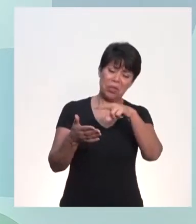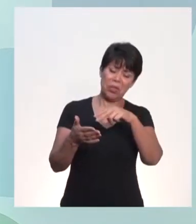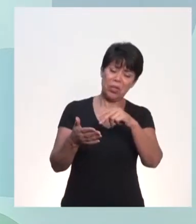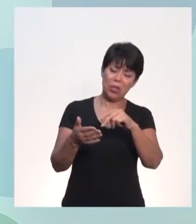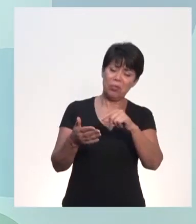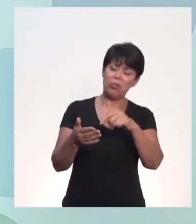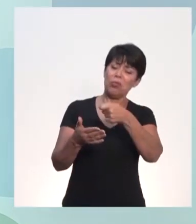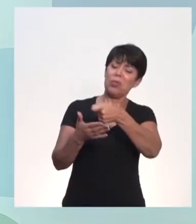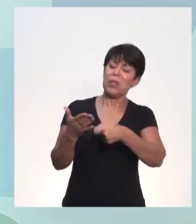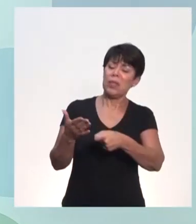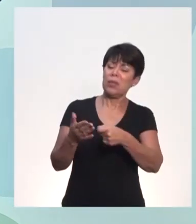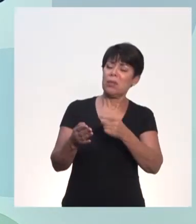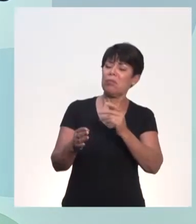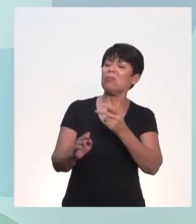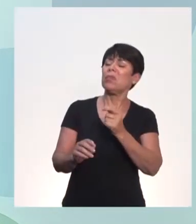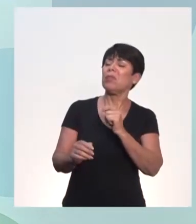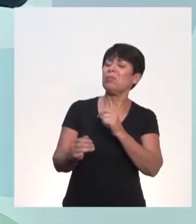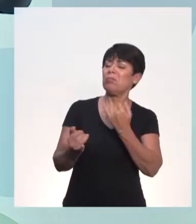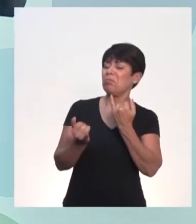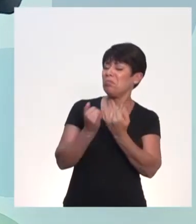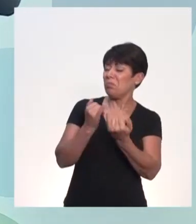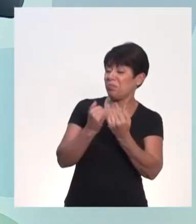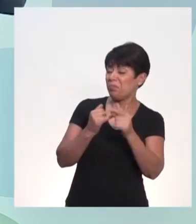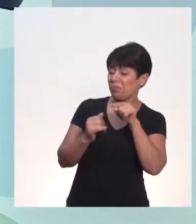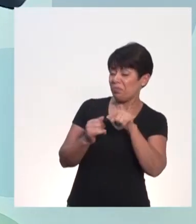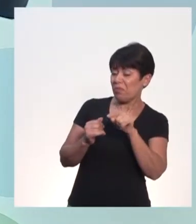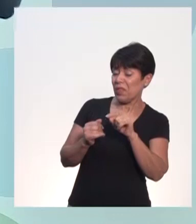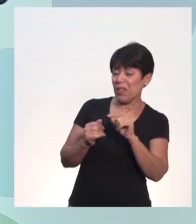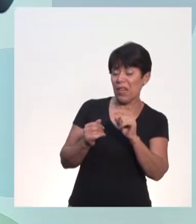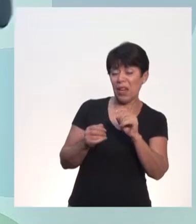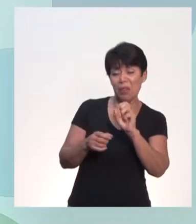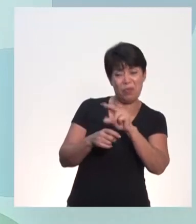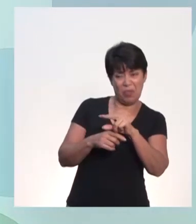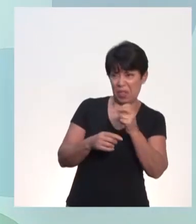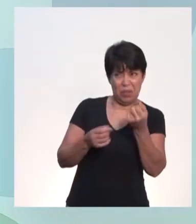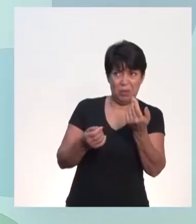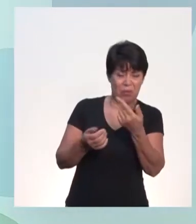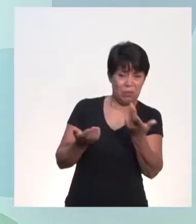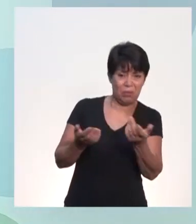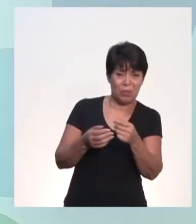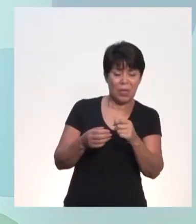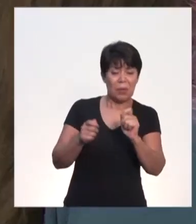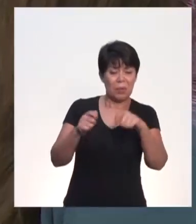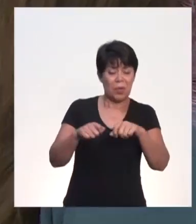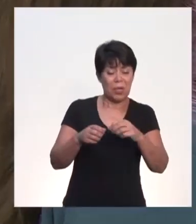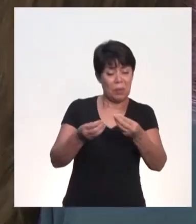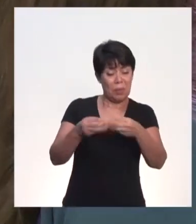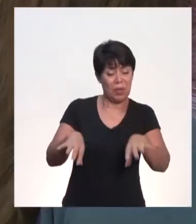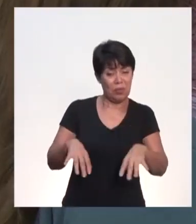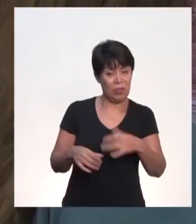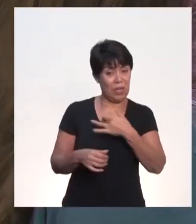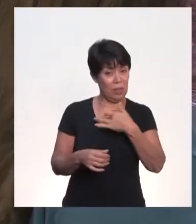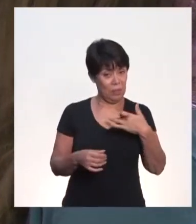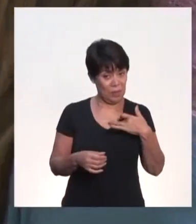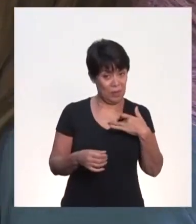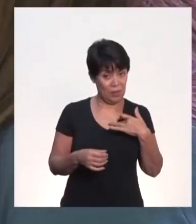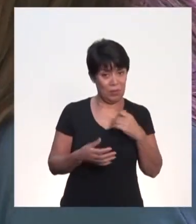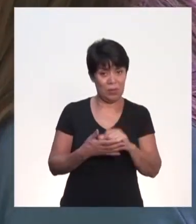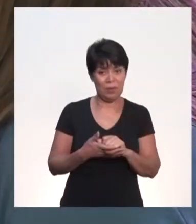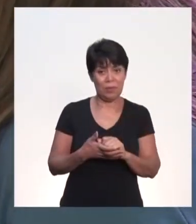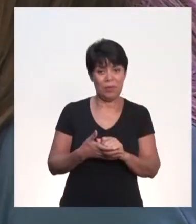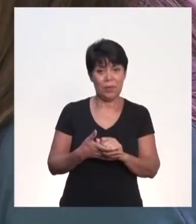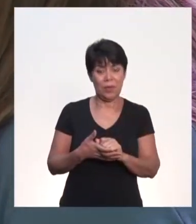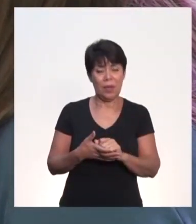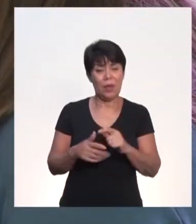já reparei que é aquela coisa, aquele micro-organismo, um vírus, uma bactéria, que causa mal ao meu organismo. Só que esse vírus